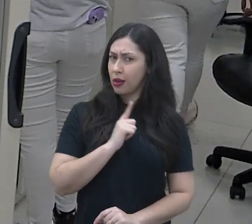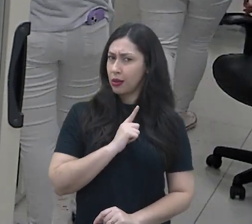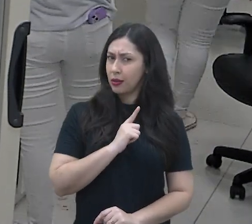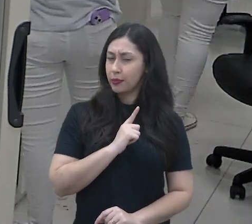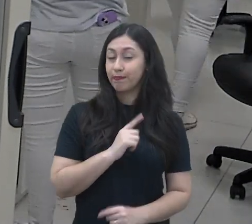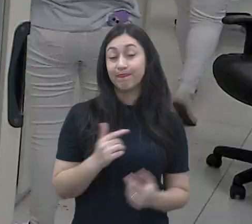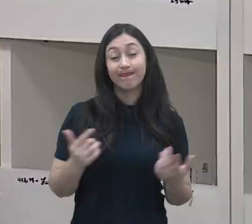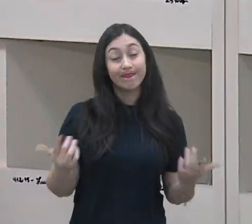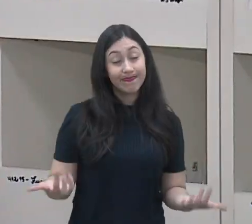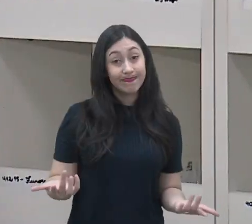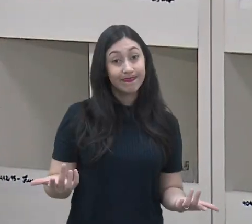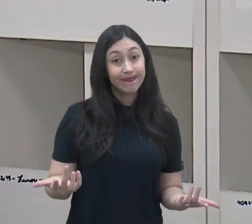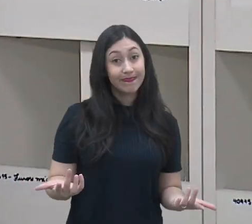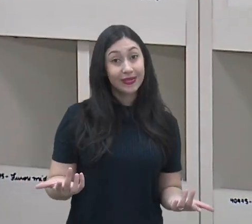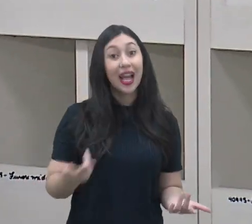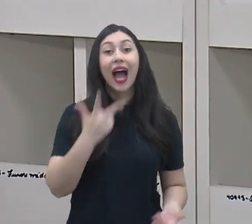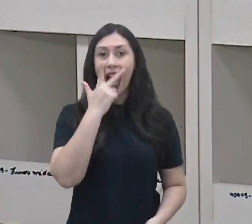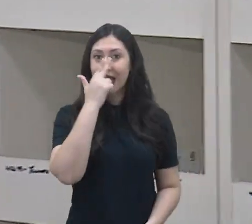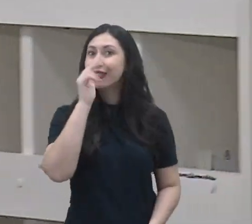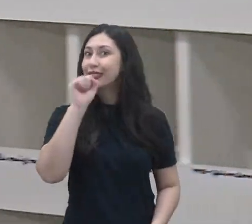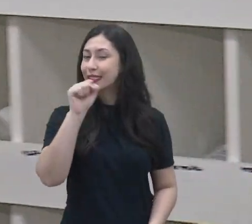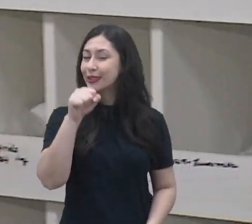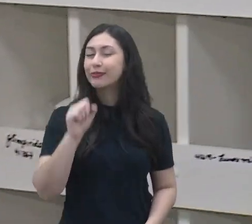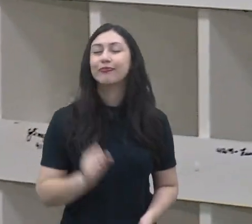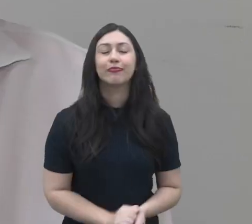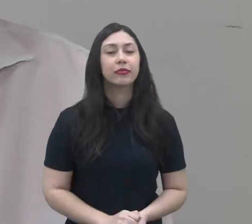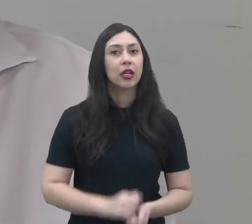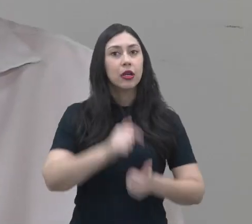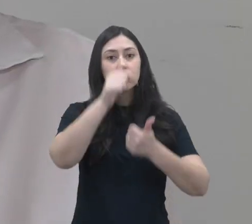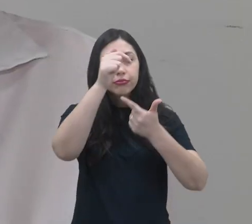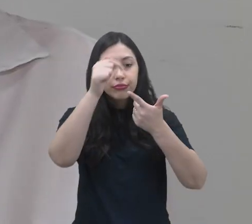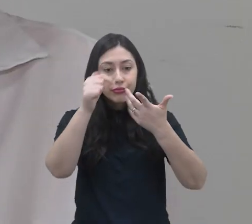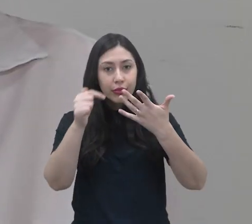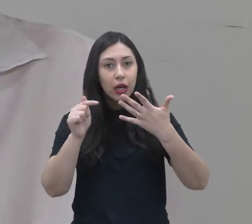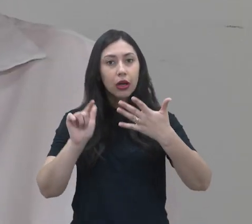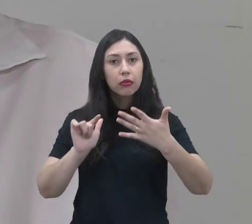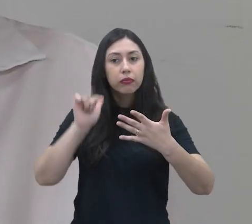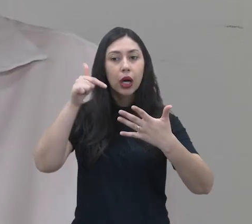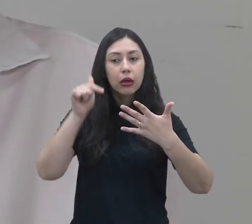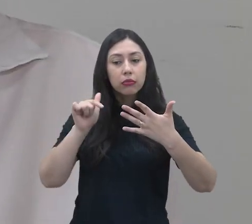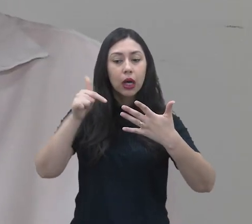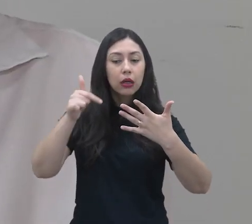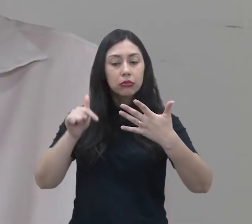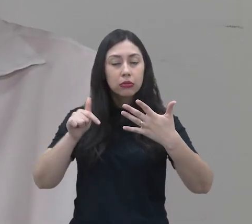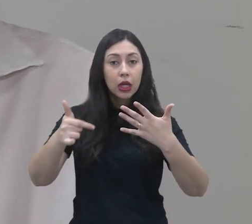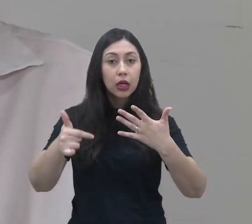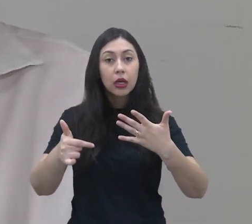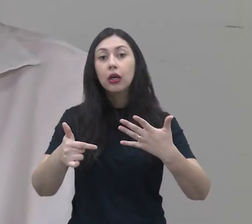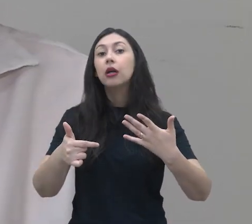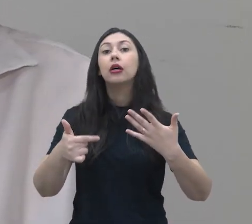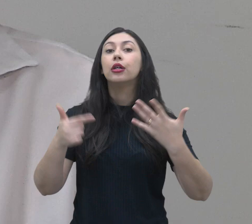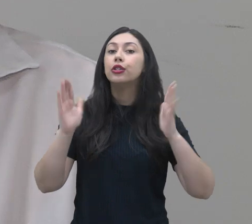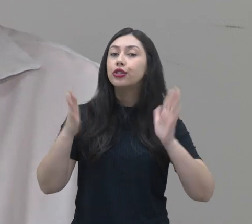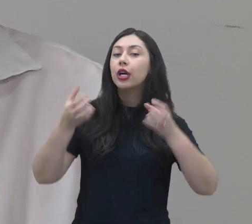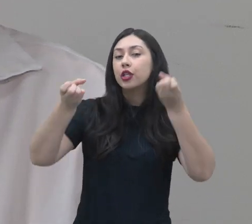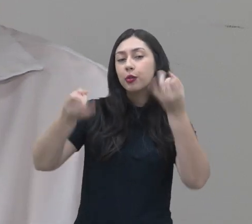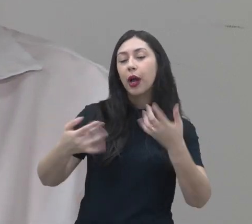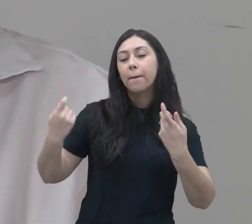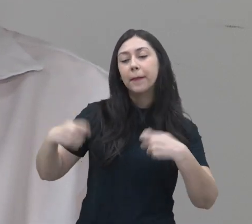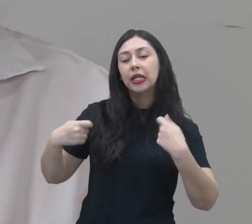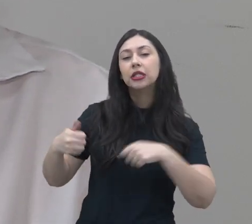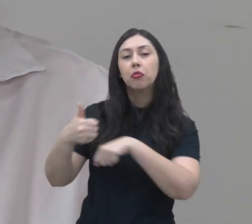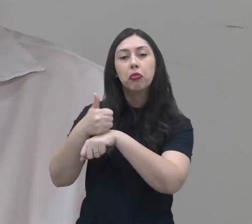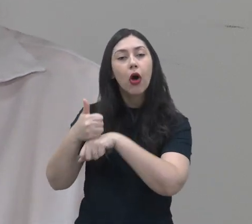essa pergunta? Bom, parece que sim. São uma série de questões envolvidas, desde o que a gente